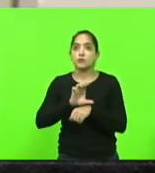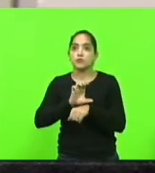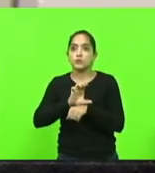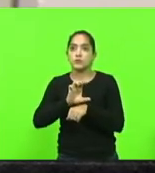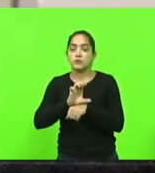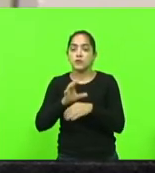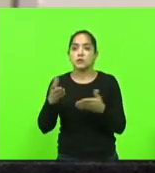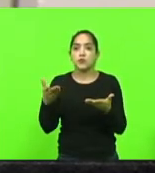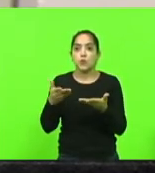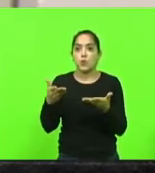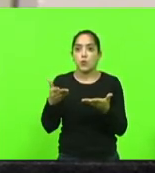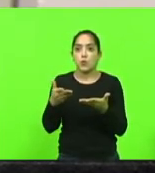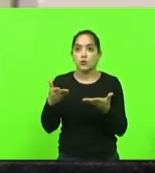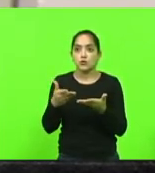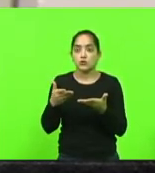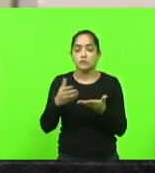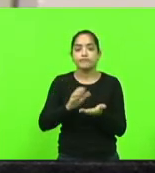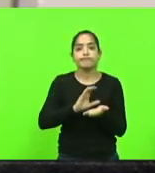hoje, deputados,